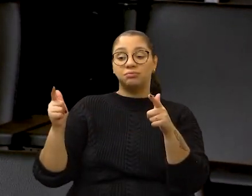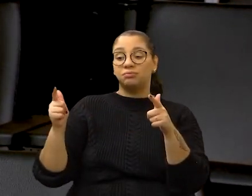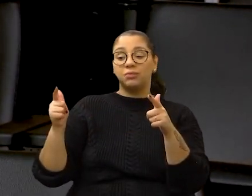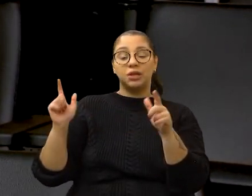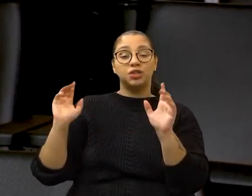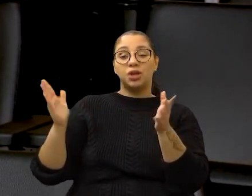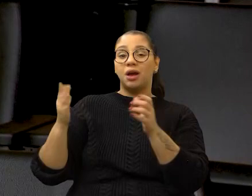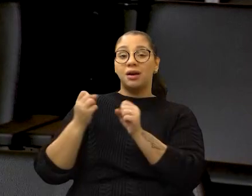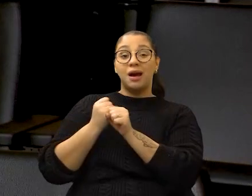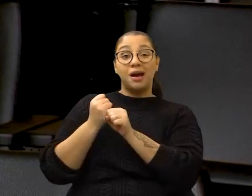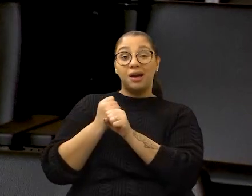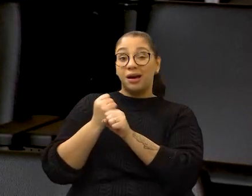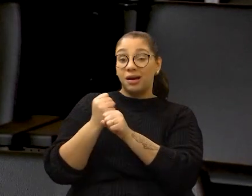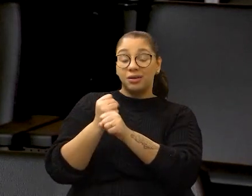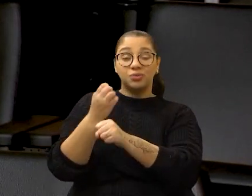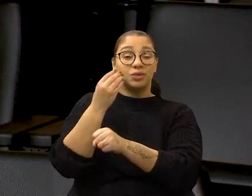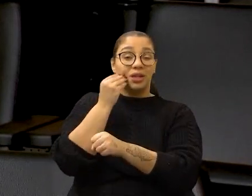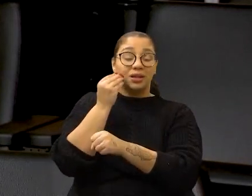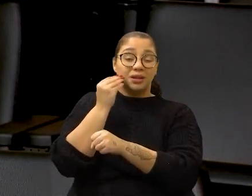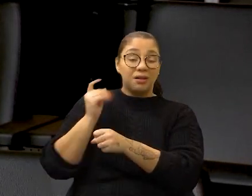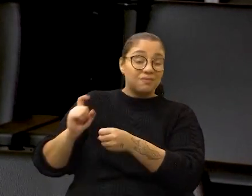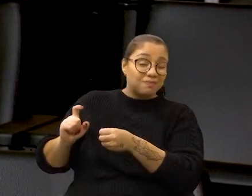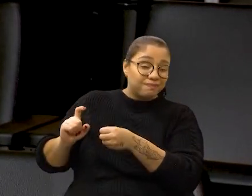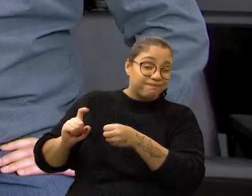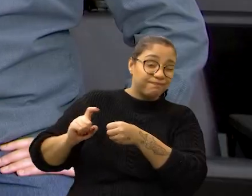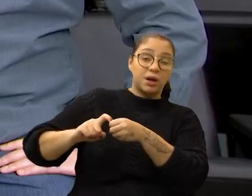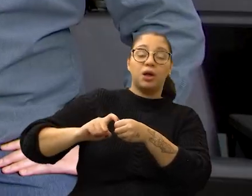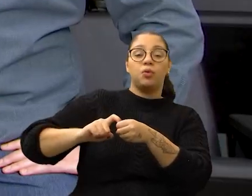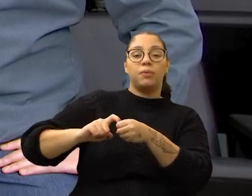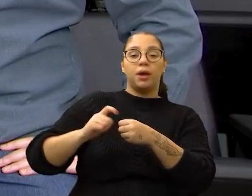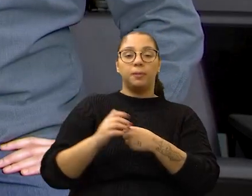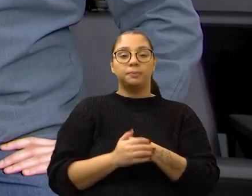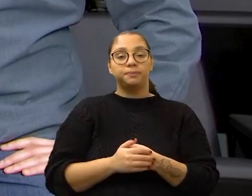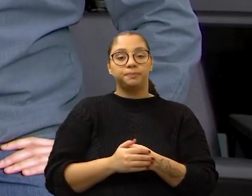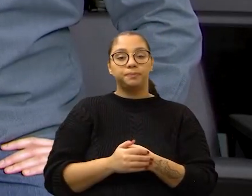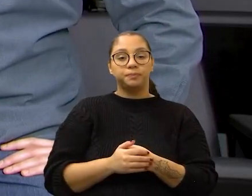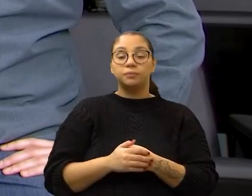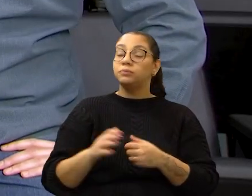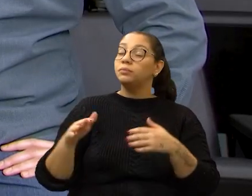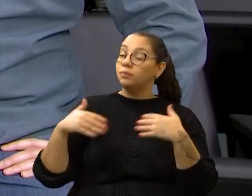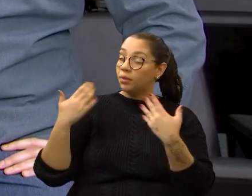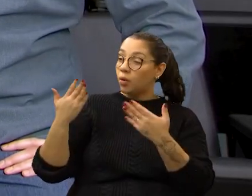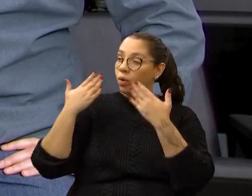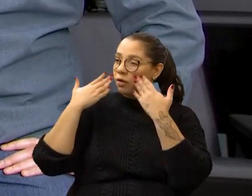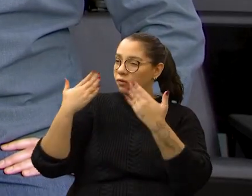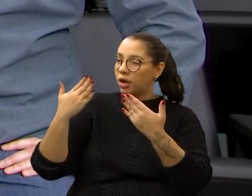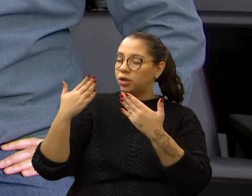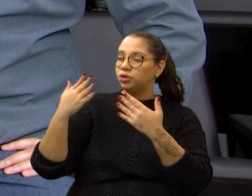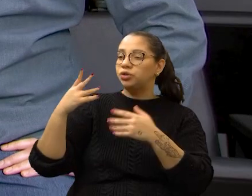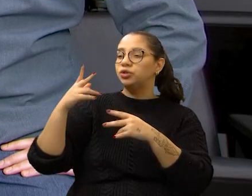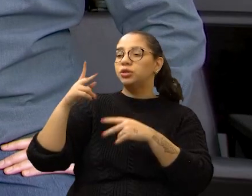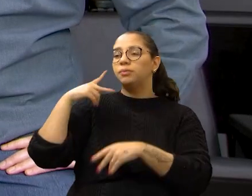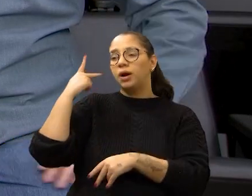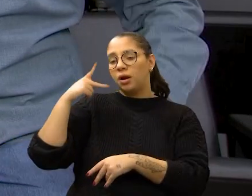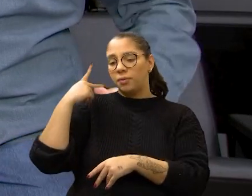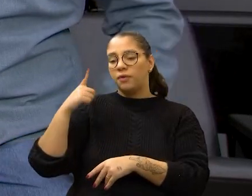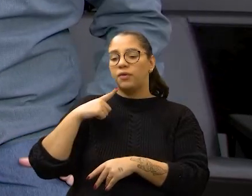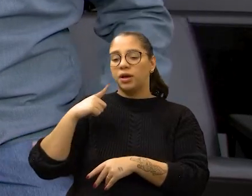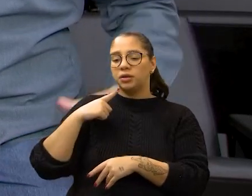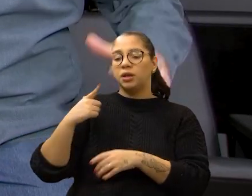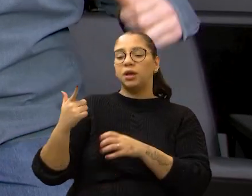ser muitos anos para conseguir recuperar. A Frente Parlamentar vai ouvir especialistas